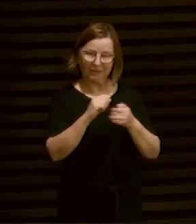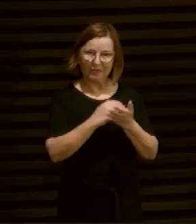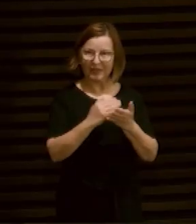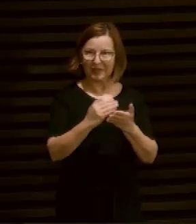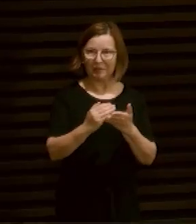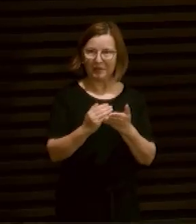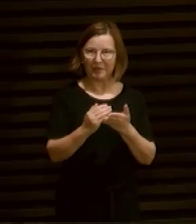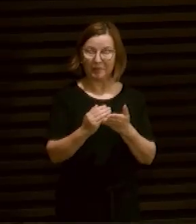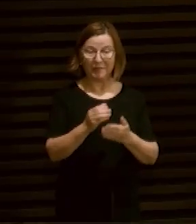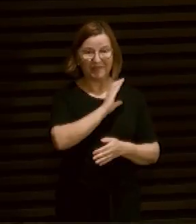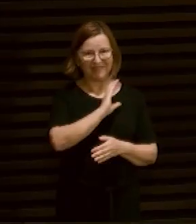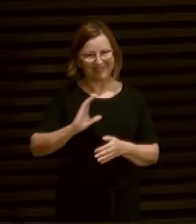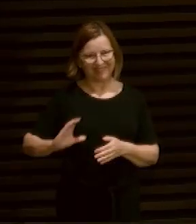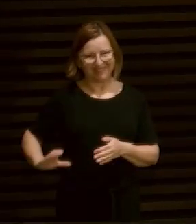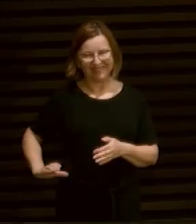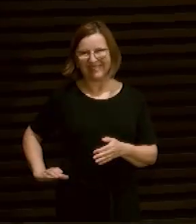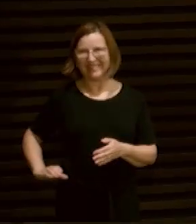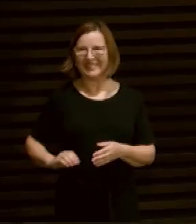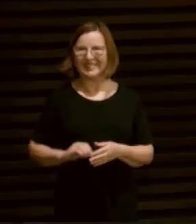participantes de Cristo.